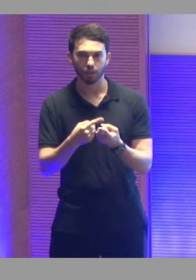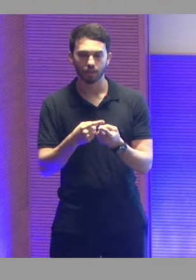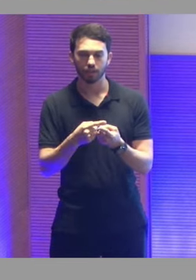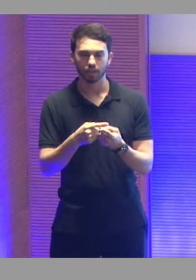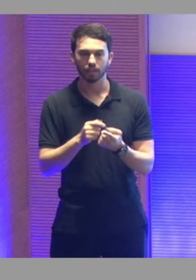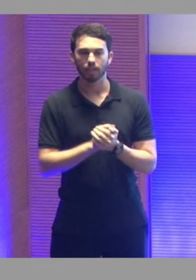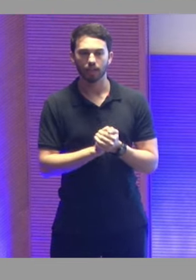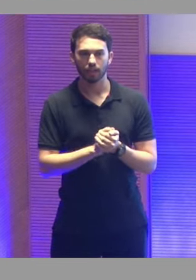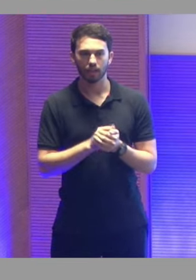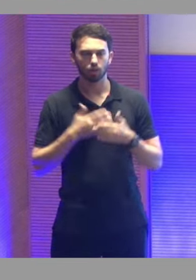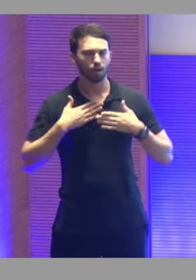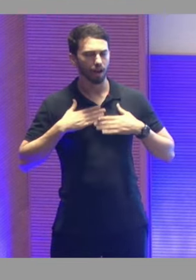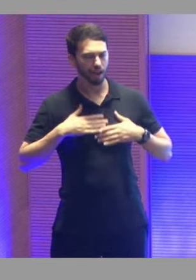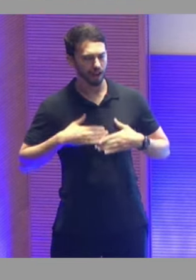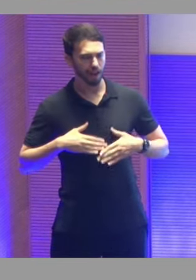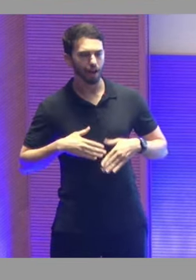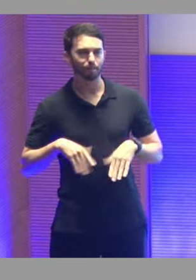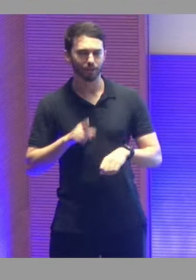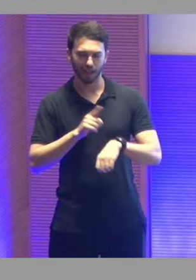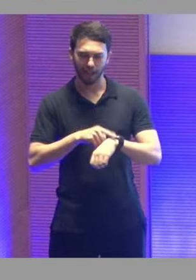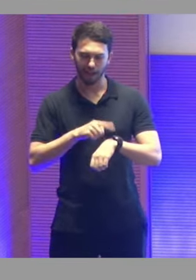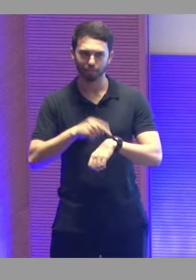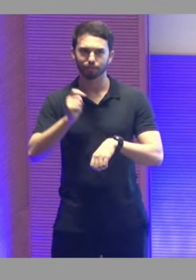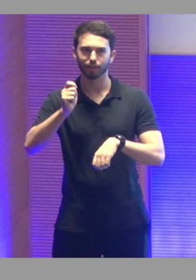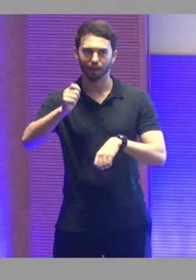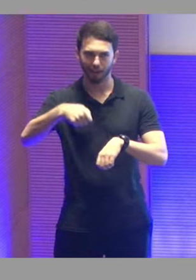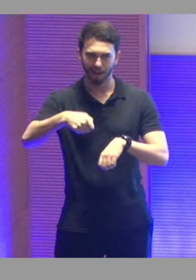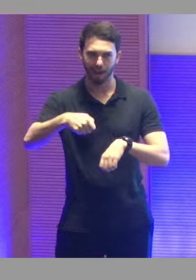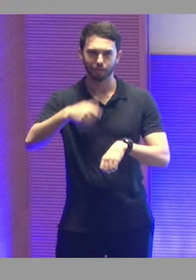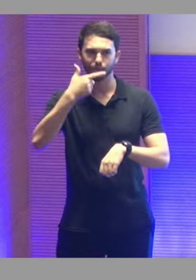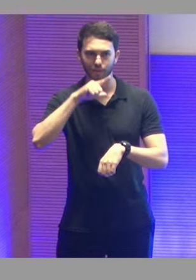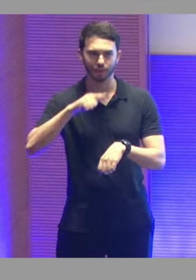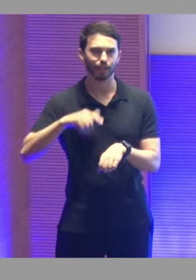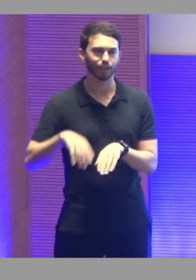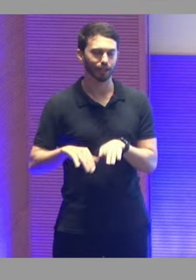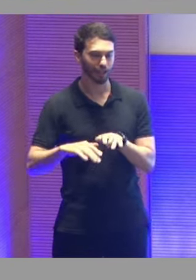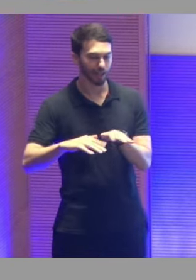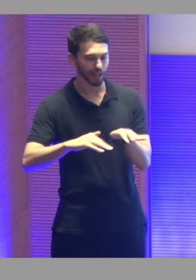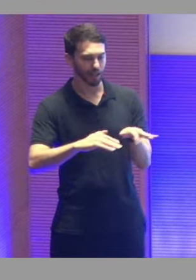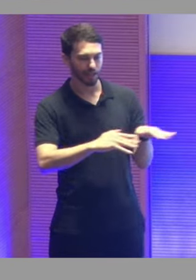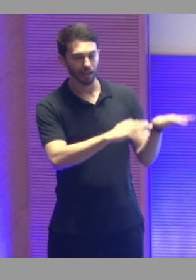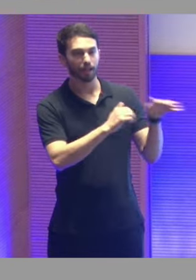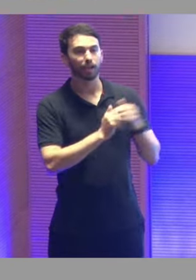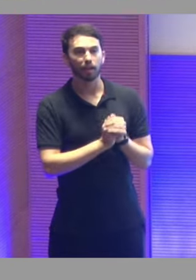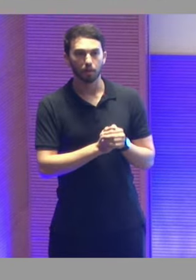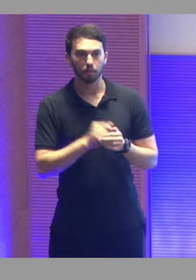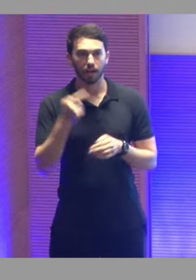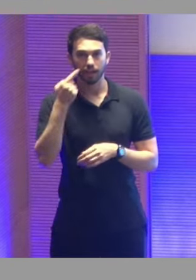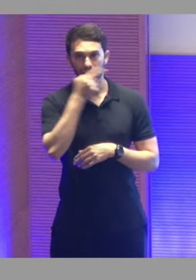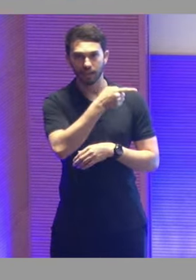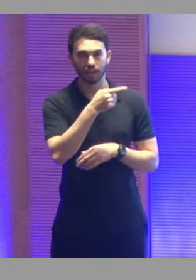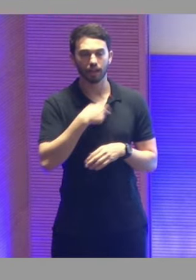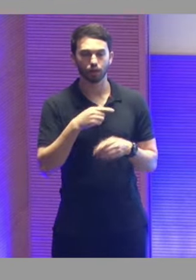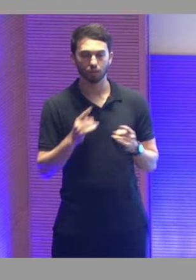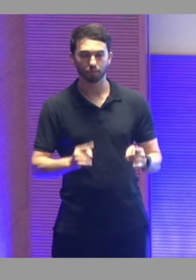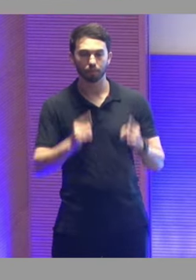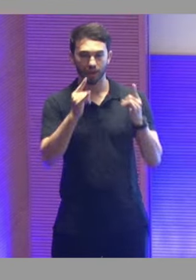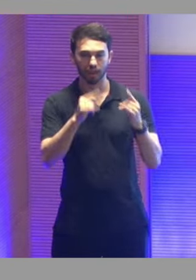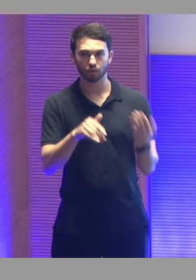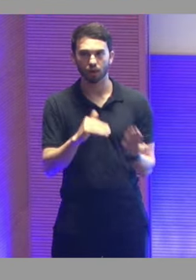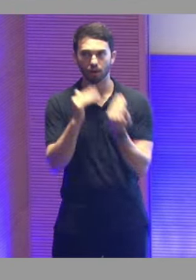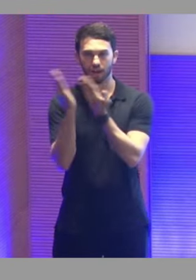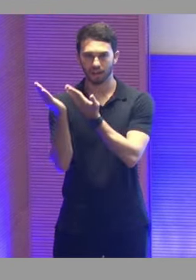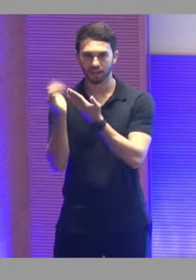deslocarem com toda Calma porque a gente tem bastante tempo para isso previsto para o prédio aqui ao